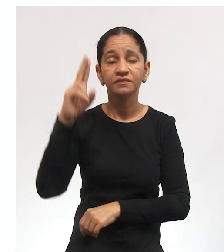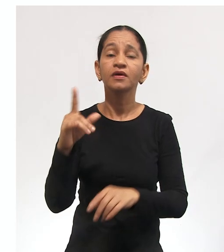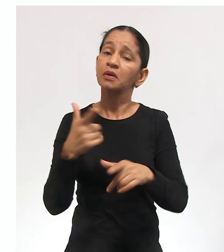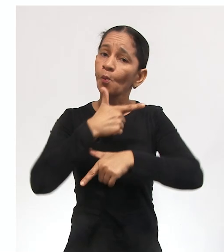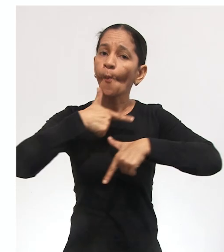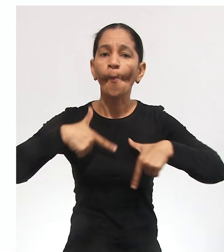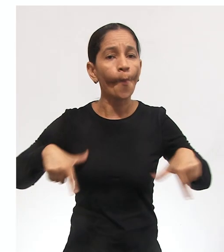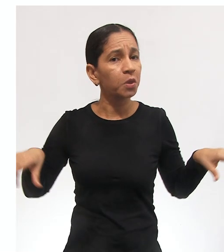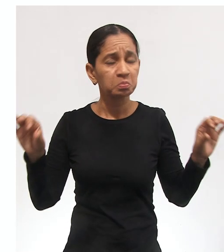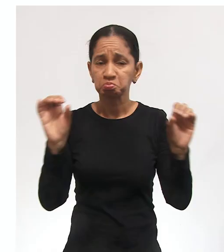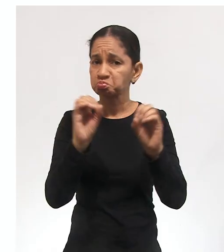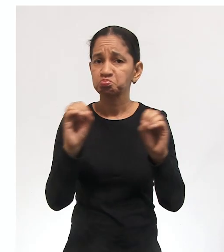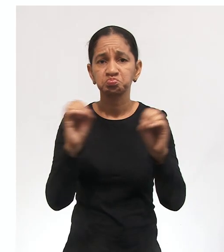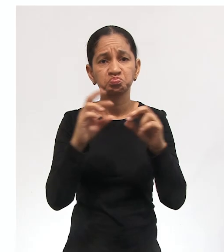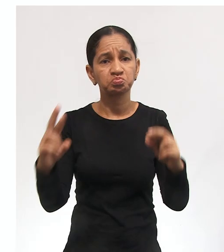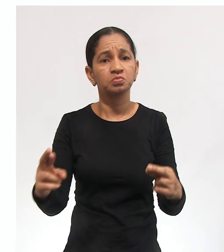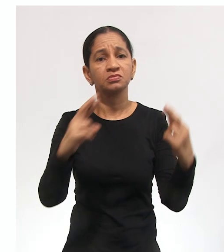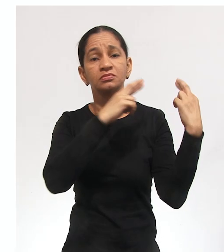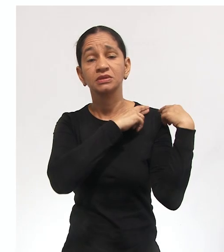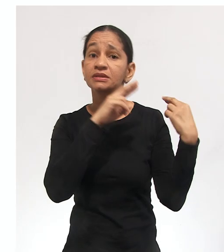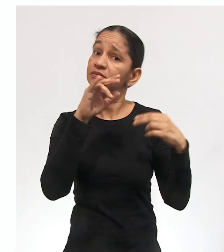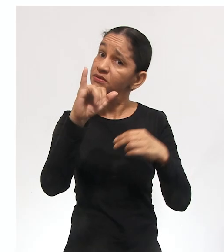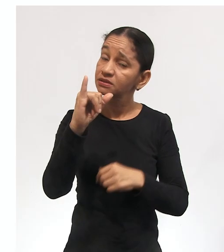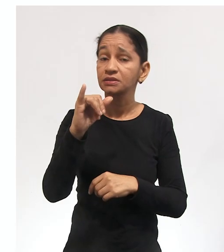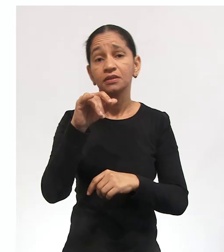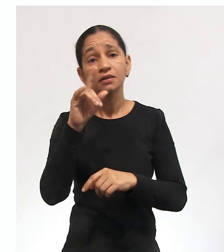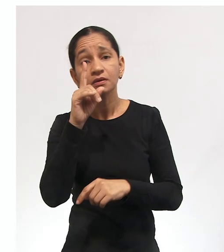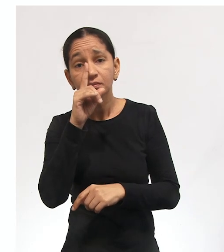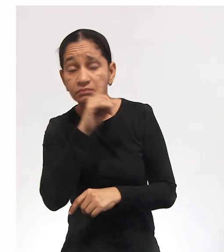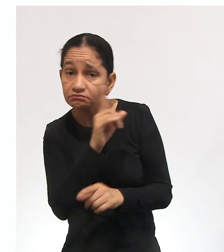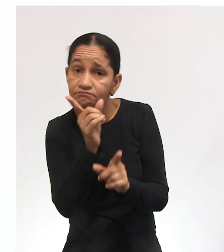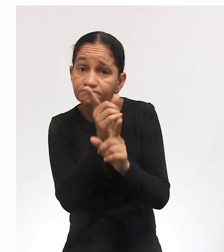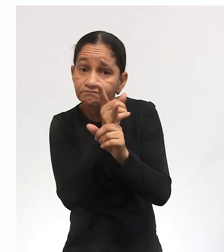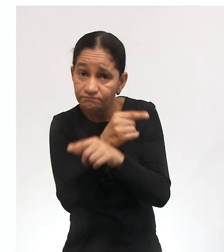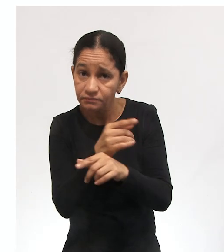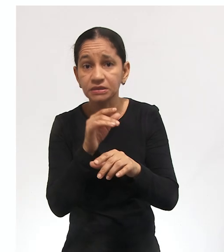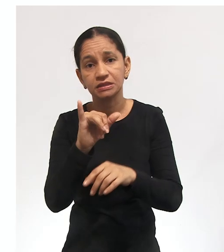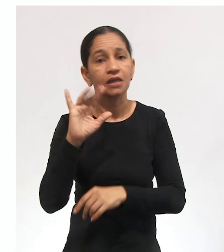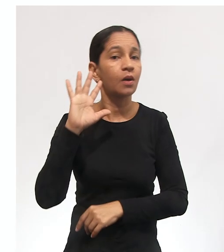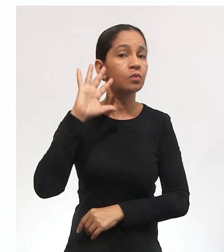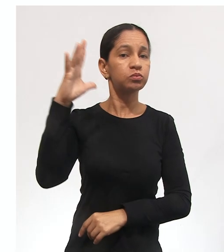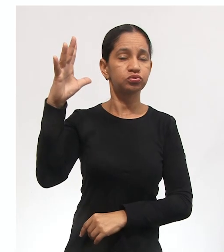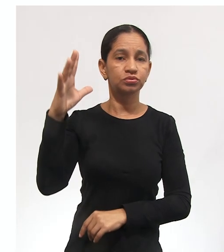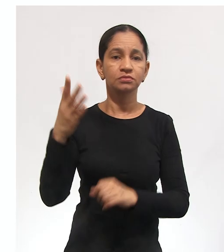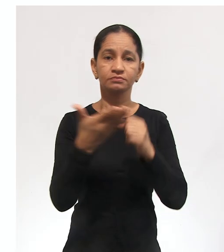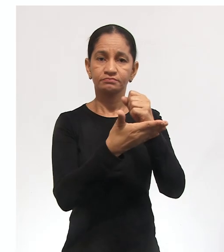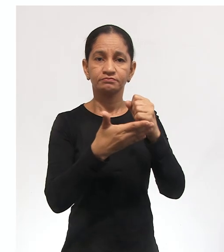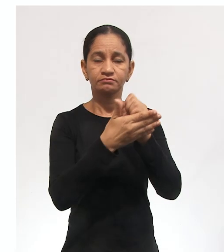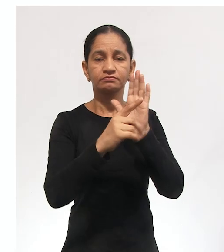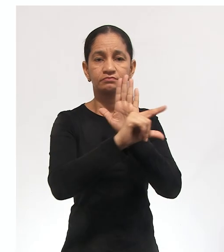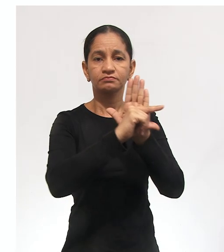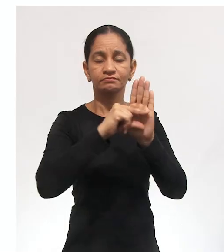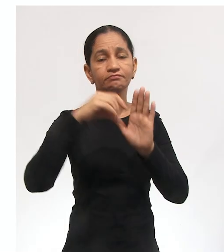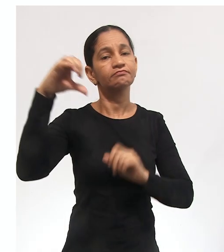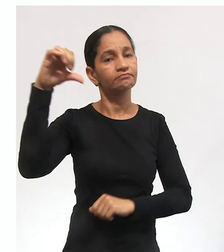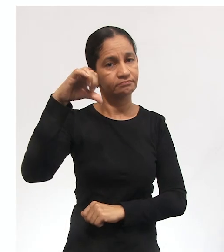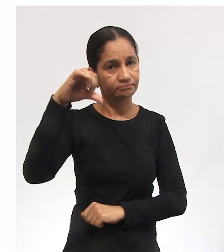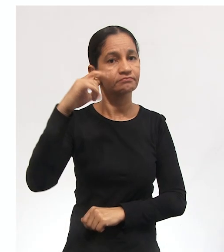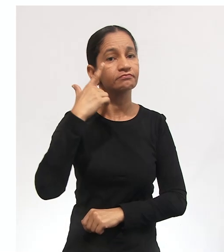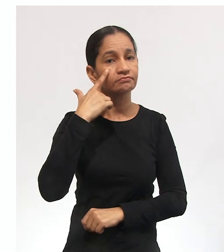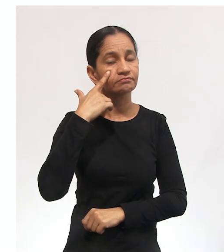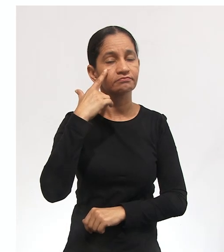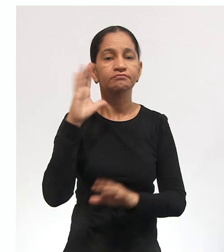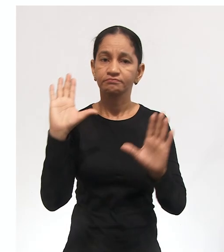é isento de responsabilidade, salvo, como vimos, fraude, inclusive com fundamento no artigo 9º